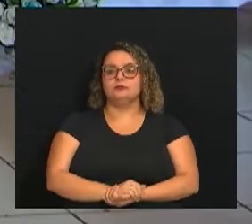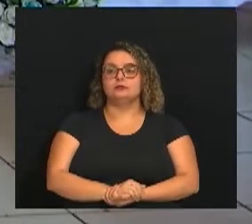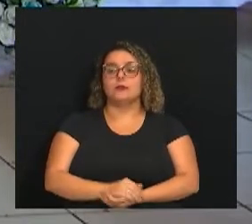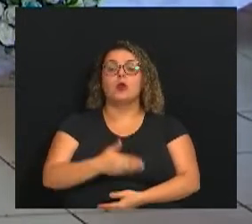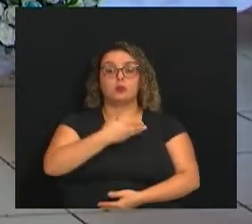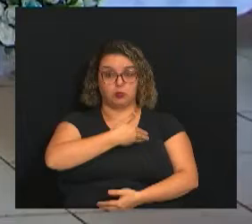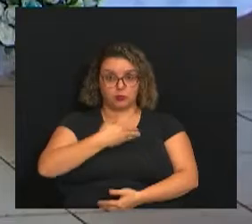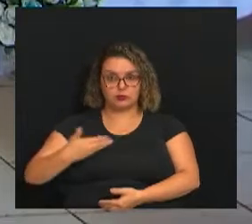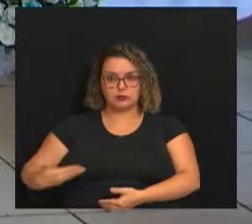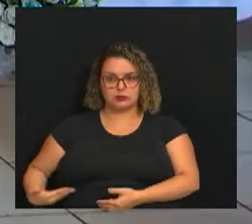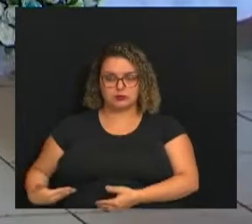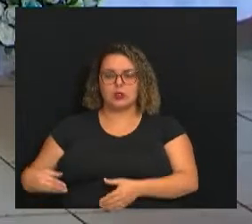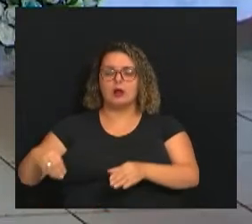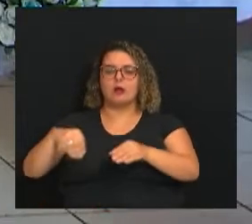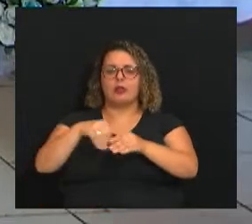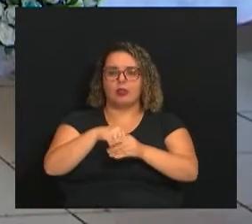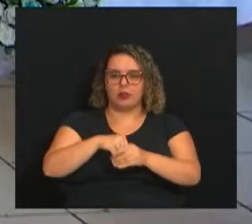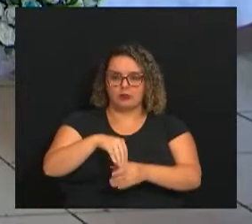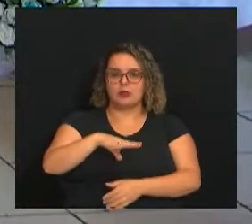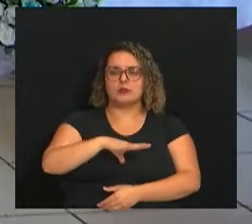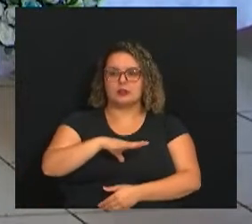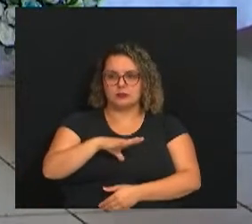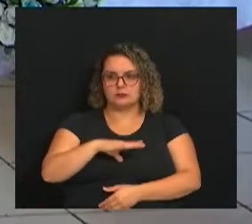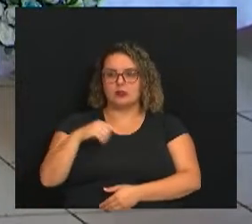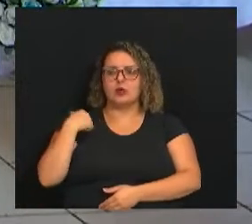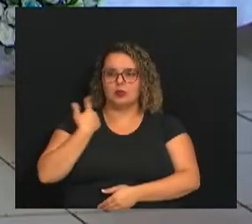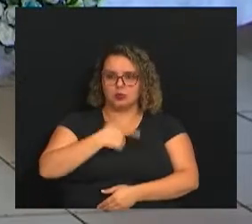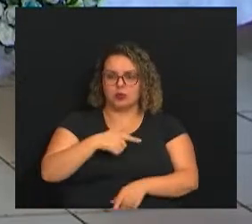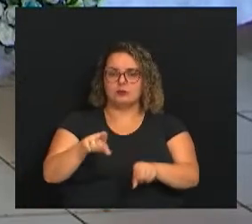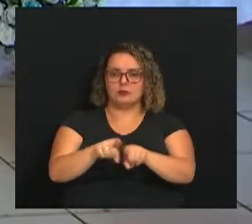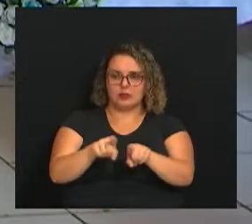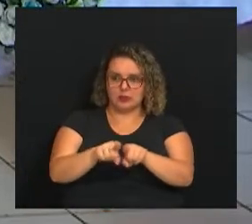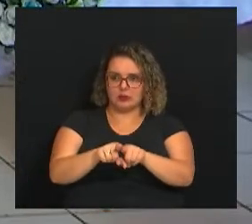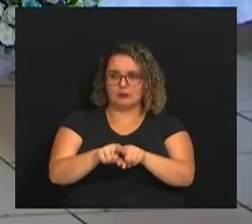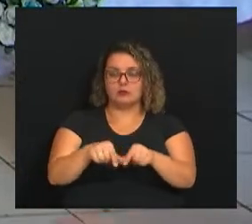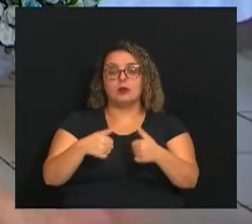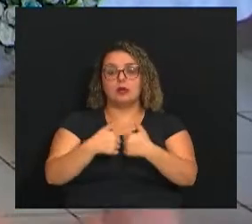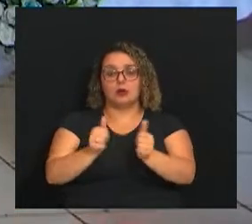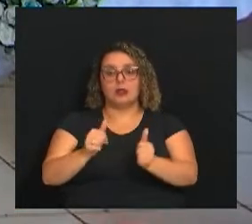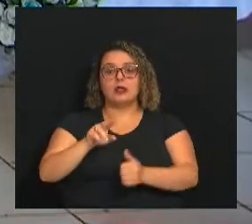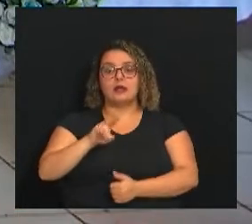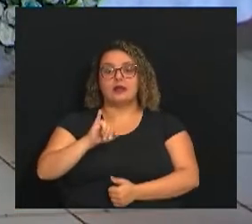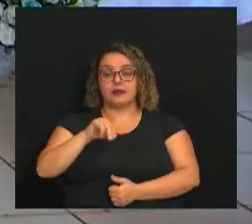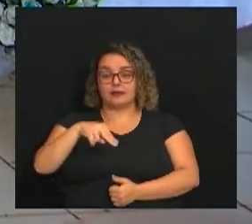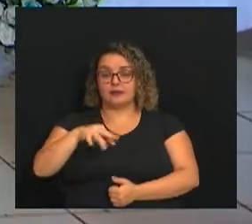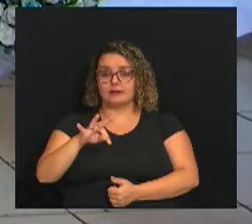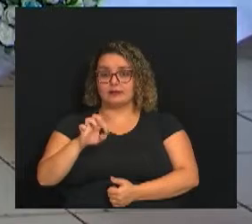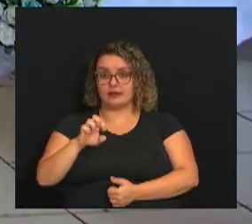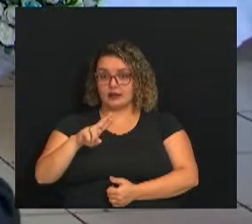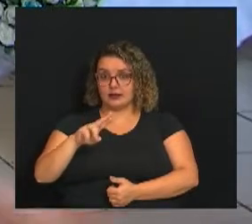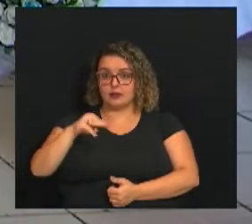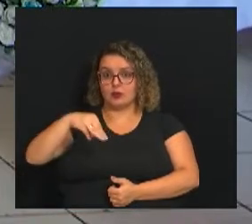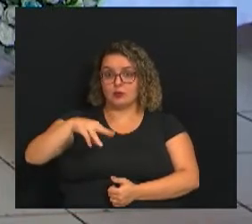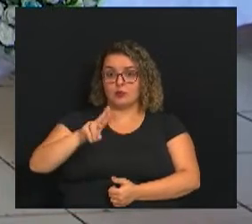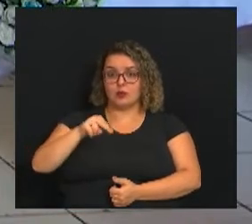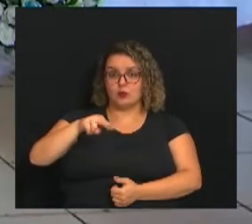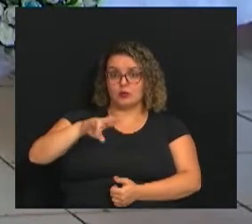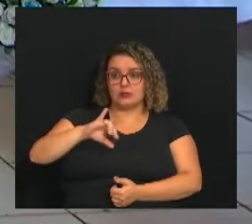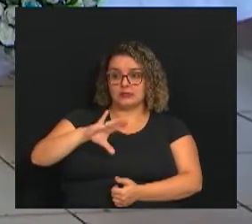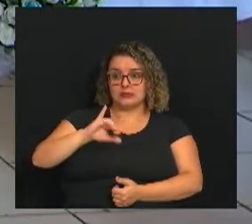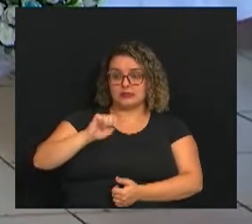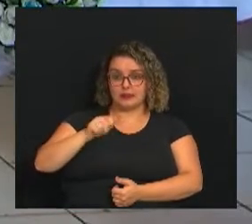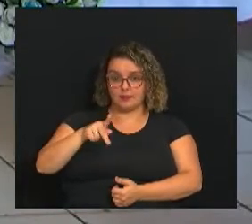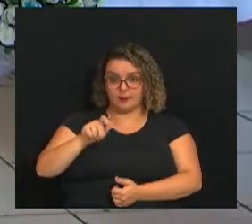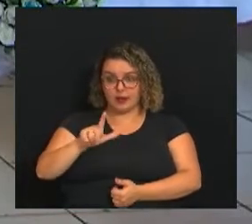público dentro da nossa cidade, nós temos também o transporte intermunicipal, que é regido, vamos dizer